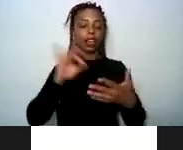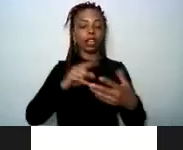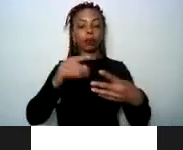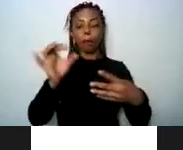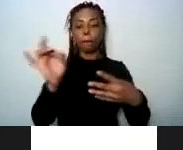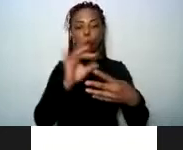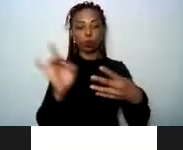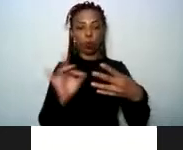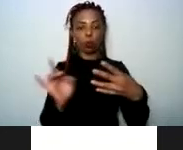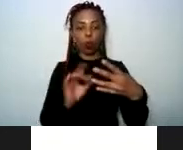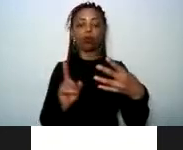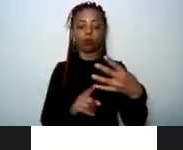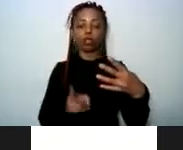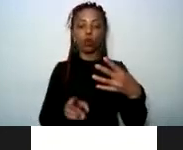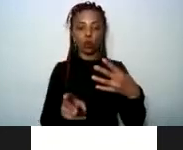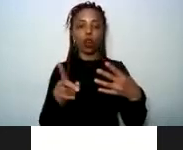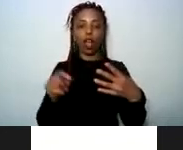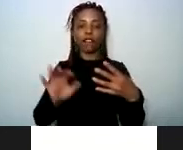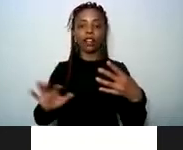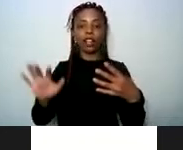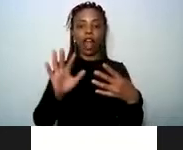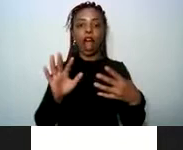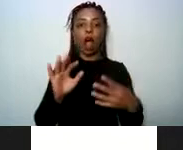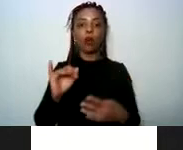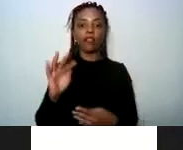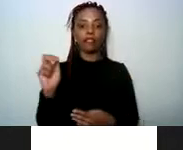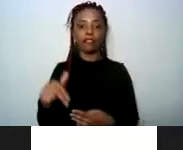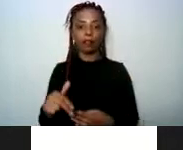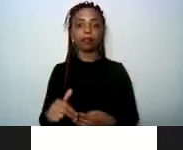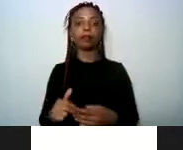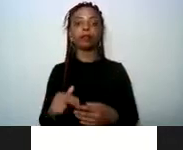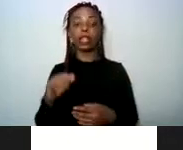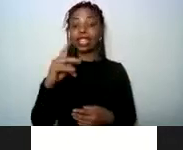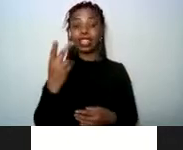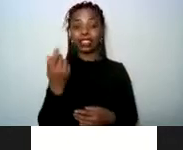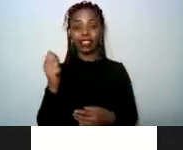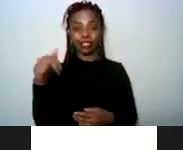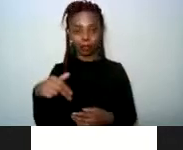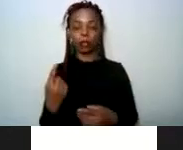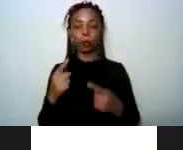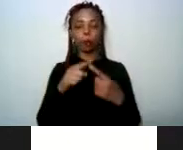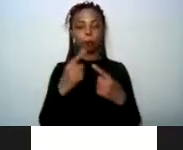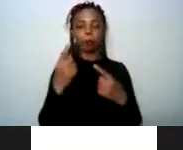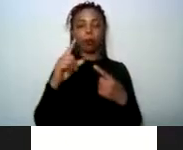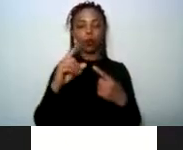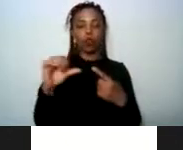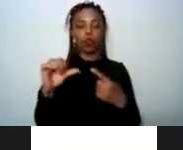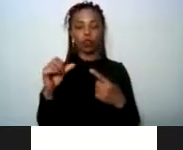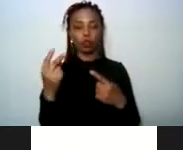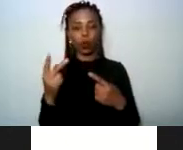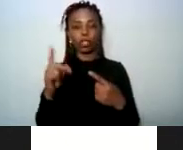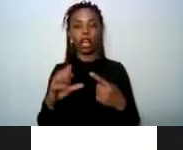está correndo, que é o federal do IFAM. Então o primeiro de 92 é do COMPRESP, que é do órgão